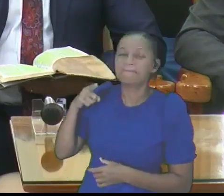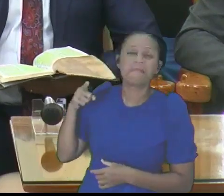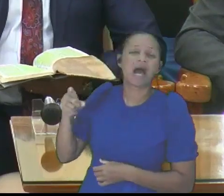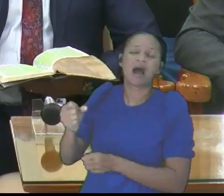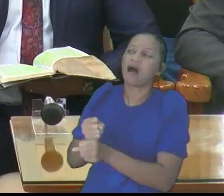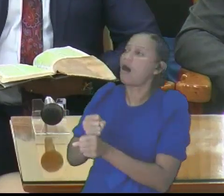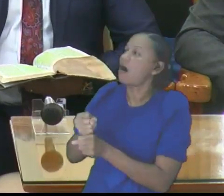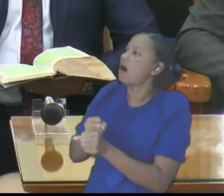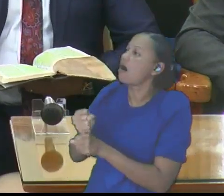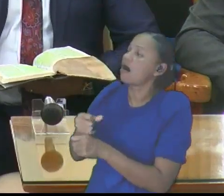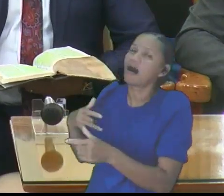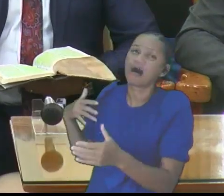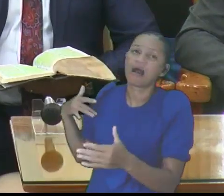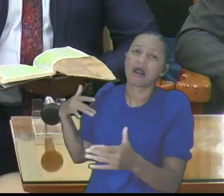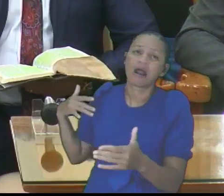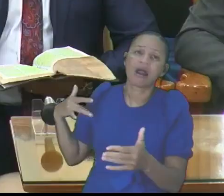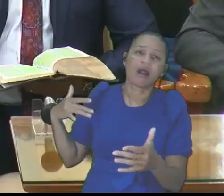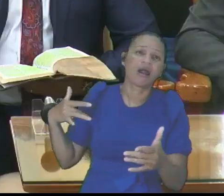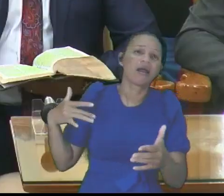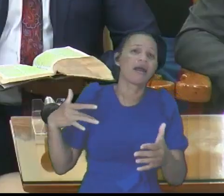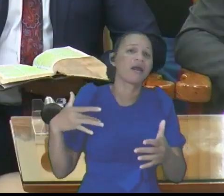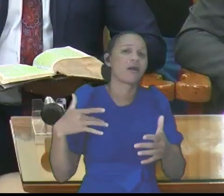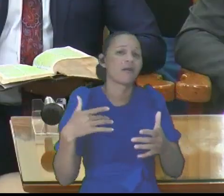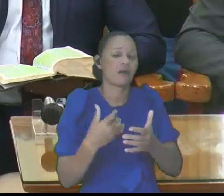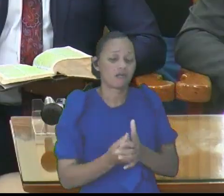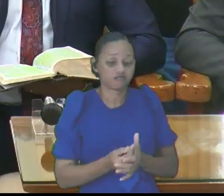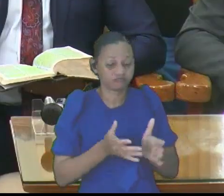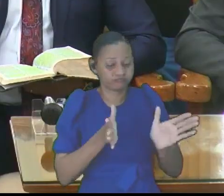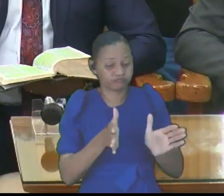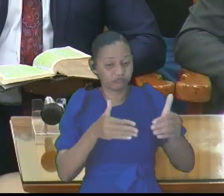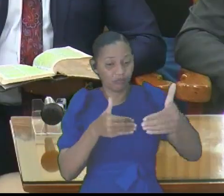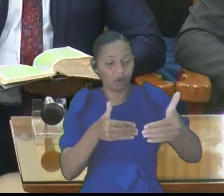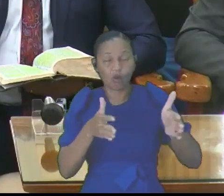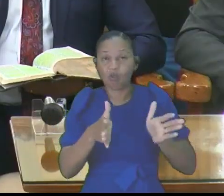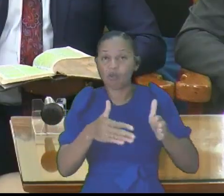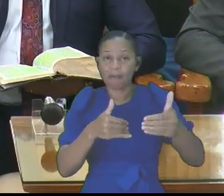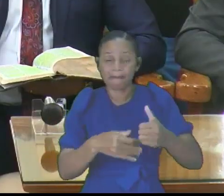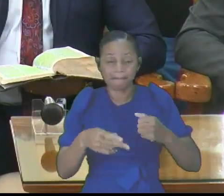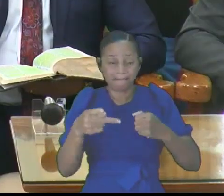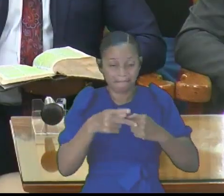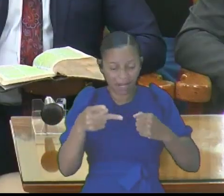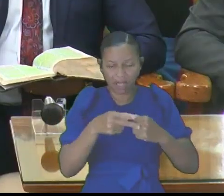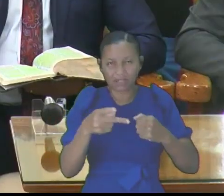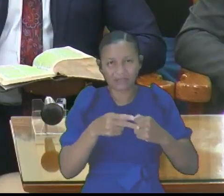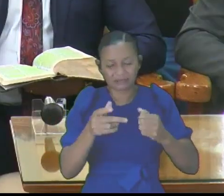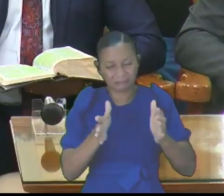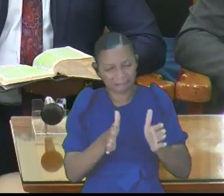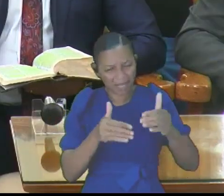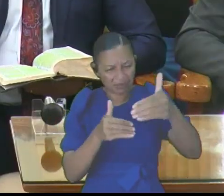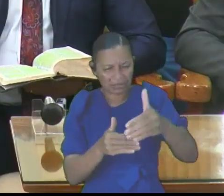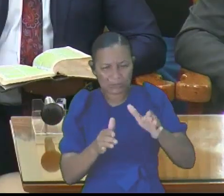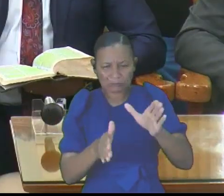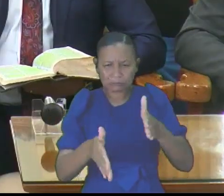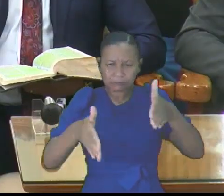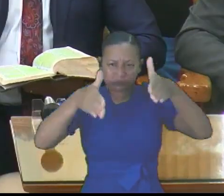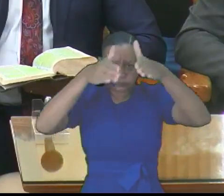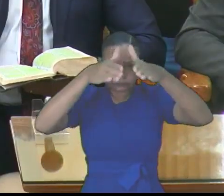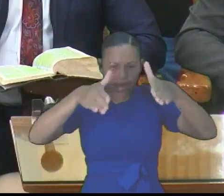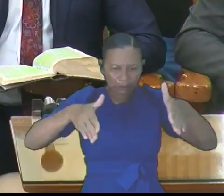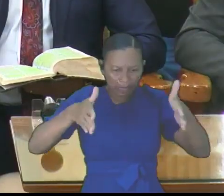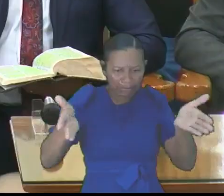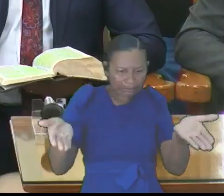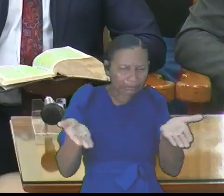anos. Elas são pequenos blocos de pedra, pontiagudas e irregulares,